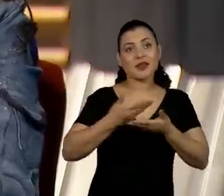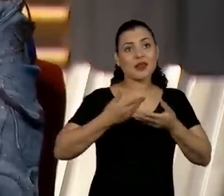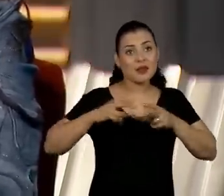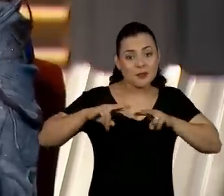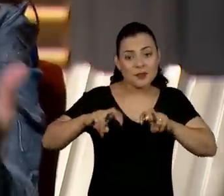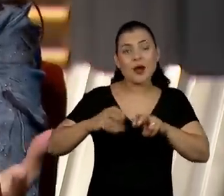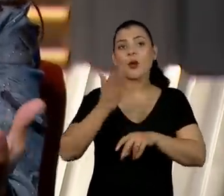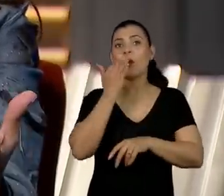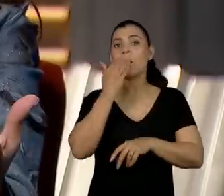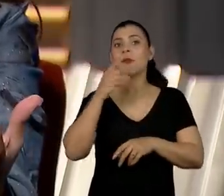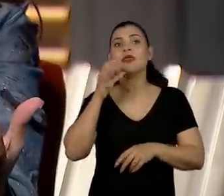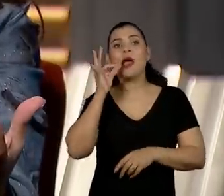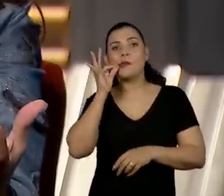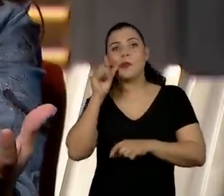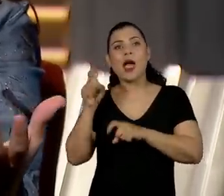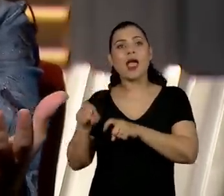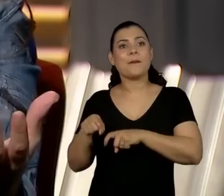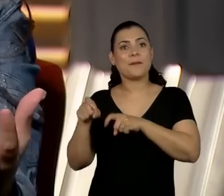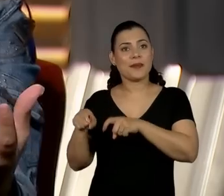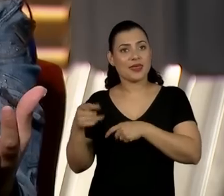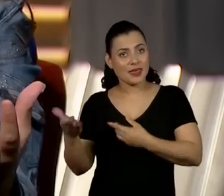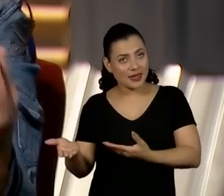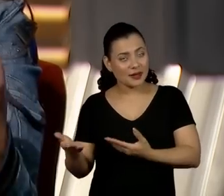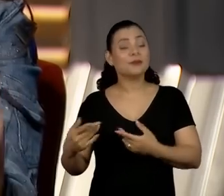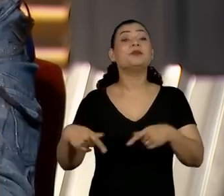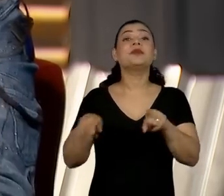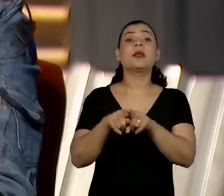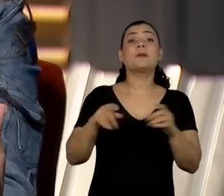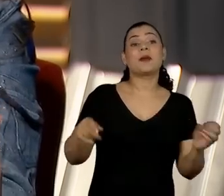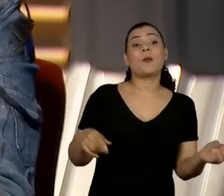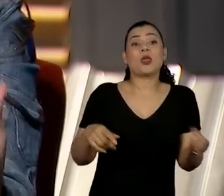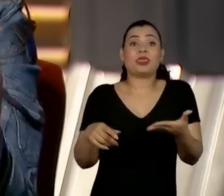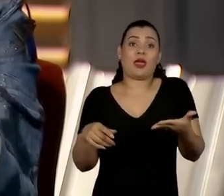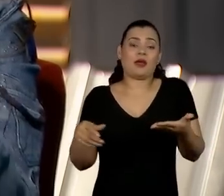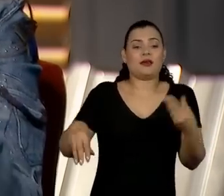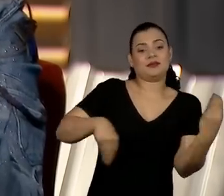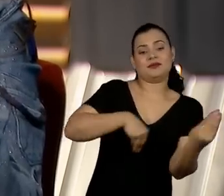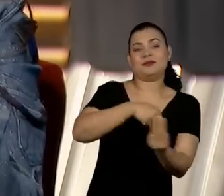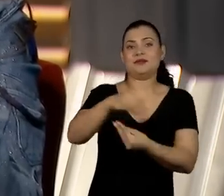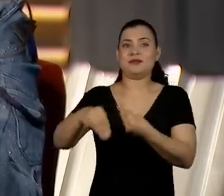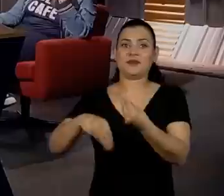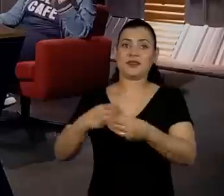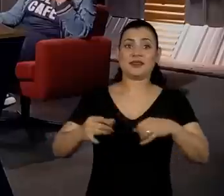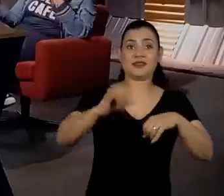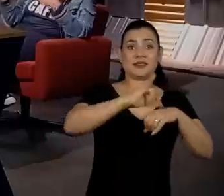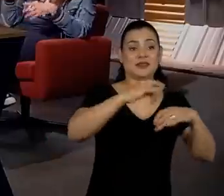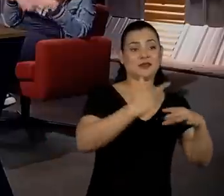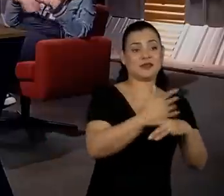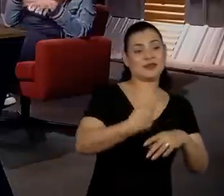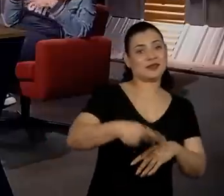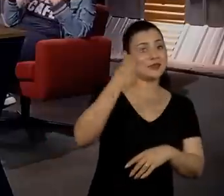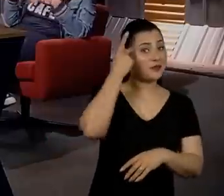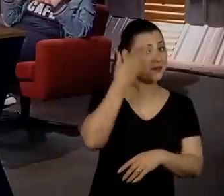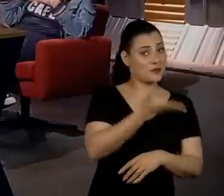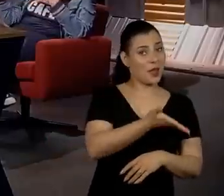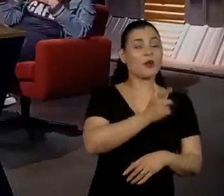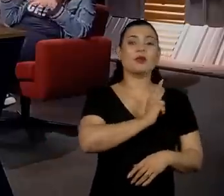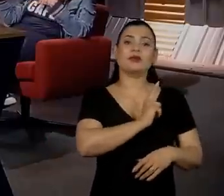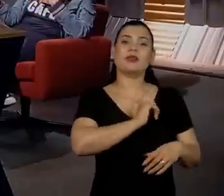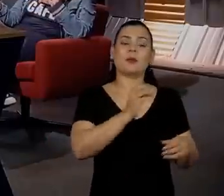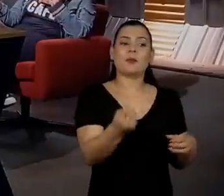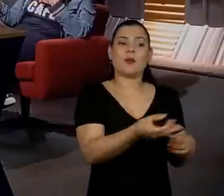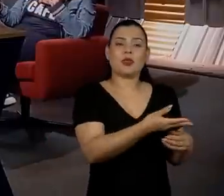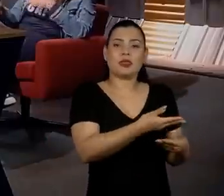culinária caipira também Modernista né porque você junto o centro de São Paulo que já tem o